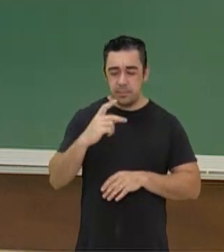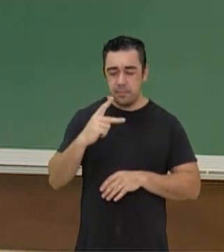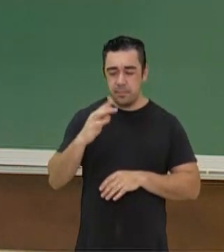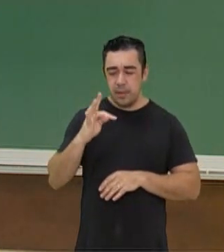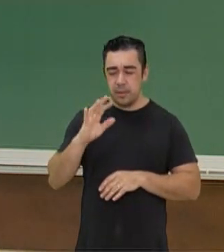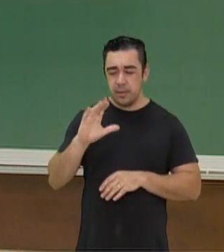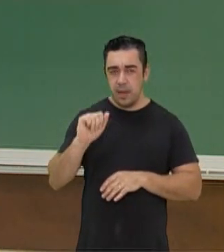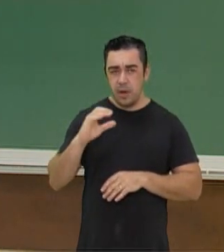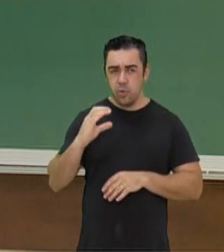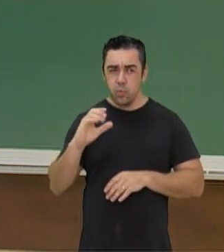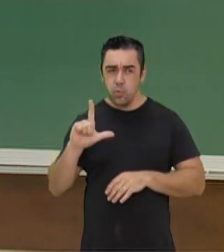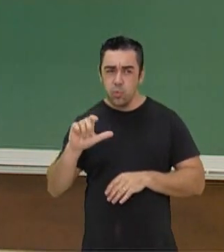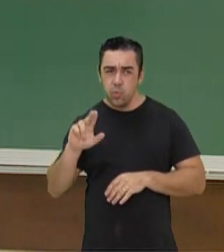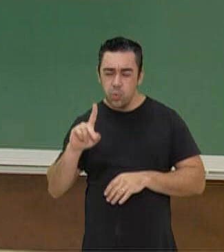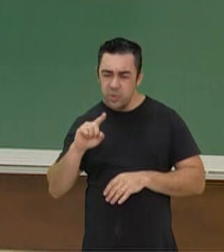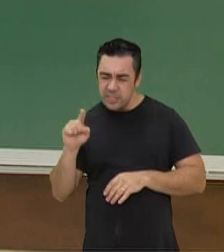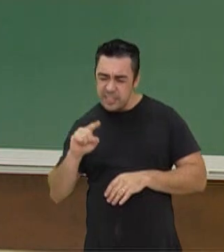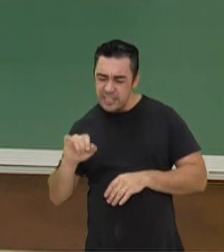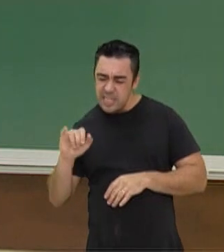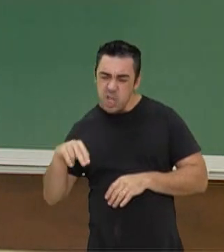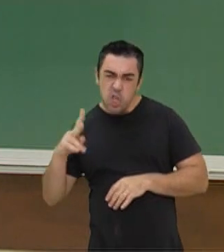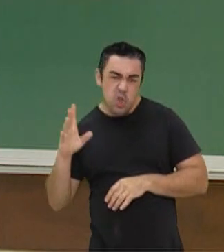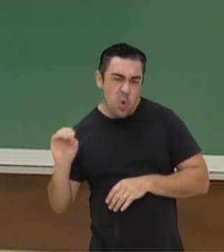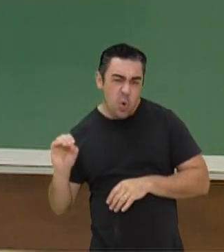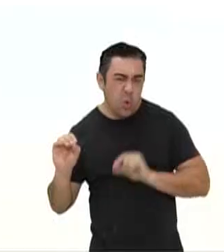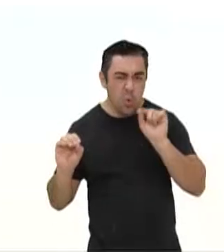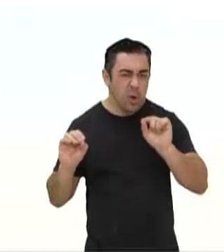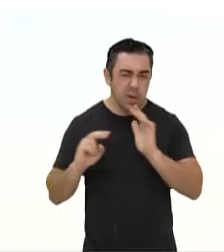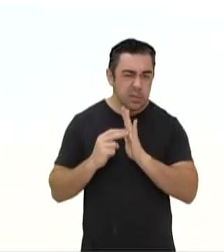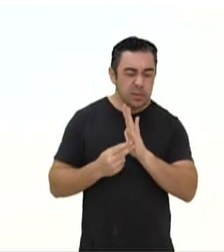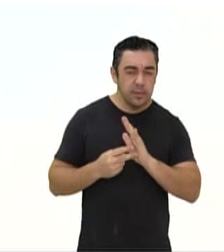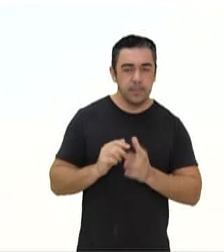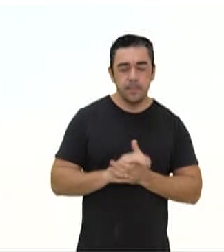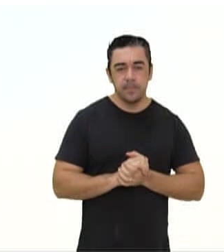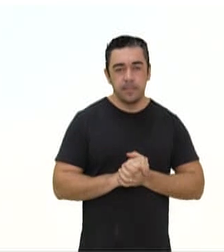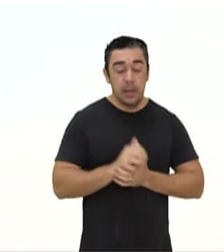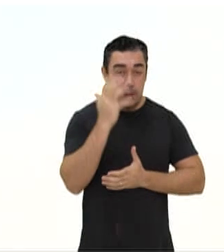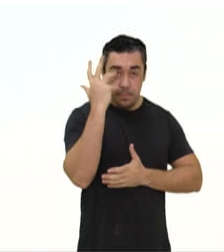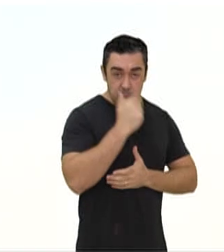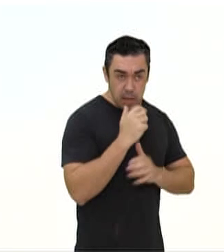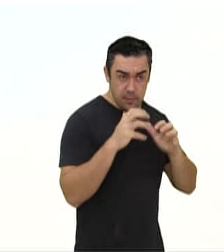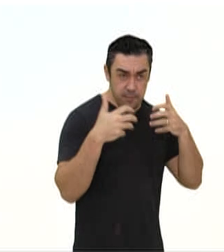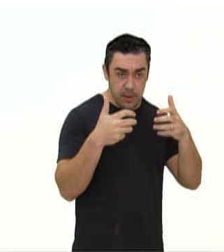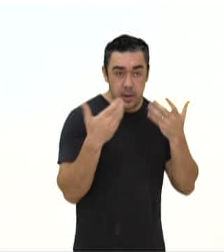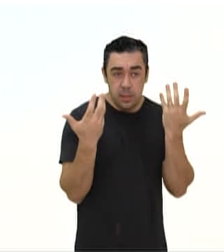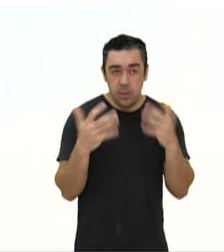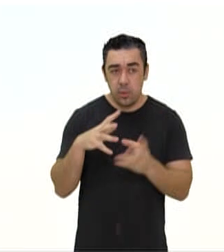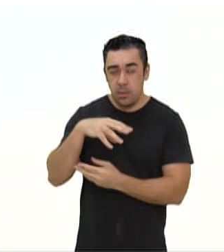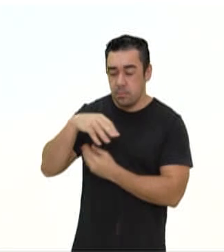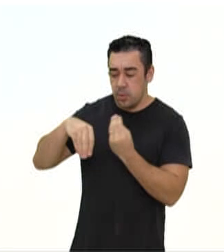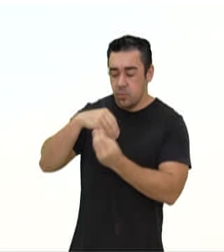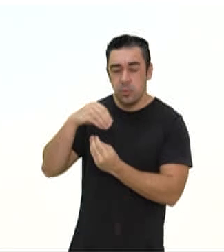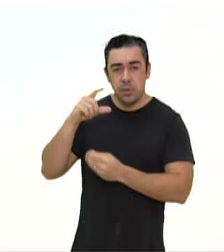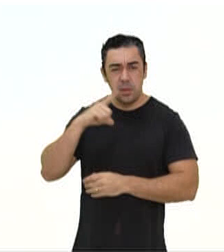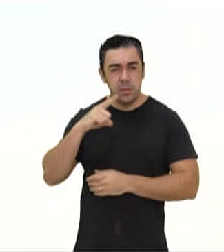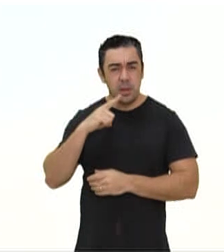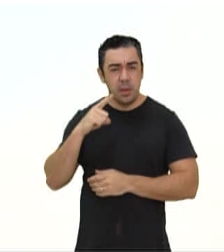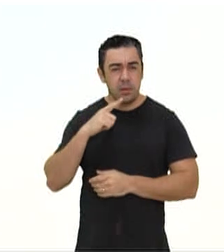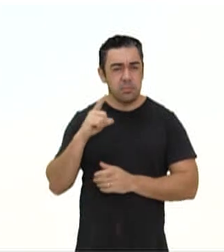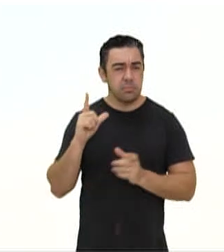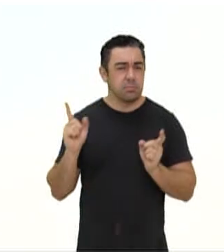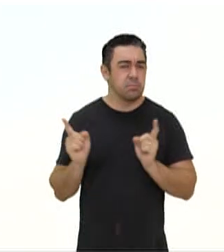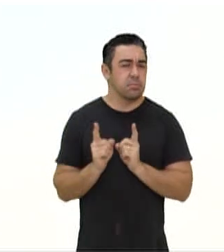espetáculozinho. O que nós estamos querendo ali de vocês? A Bela e a Fera não quer se misturar a